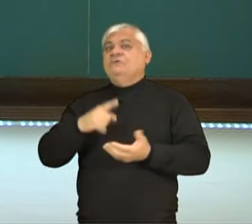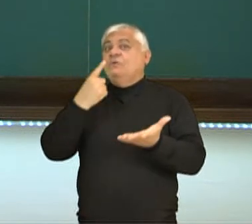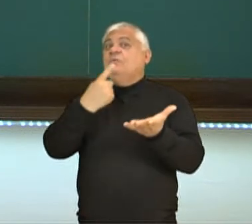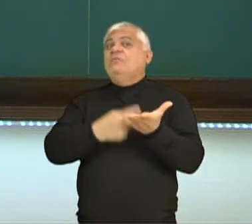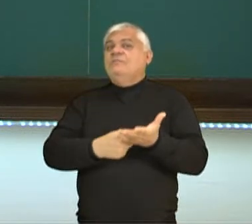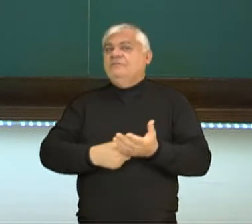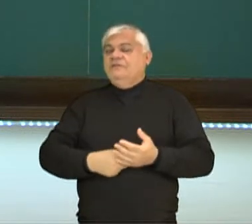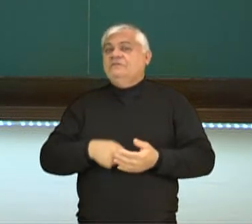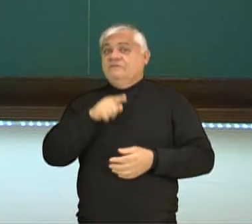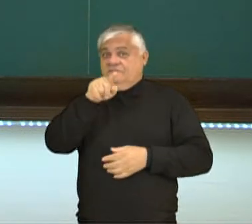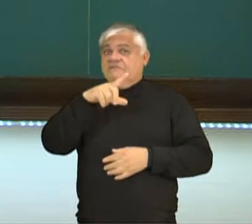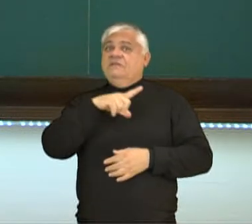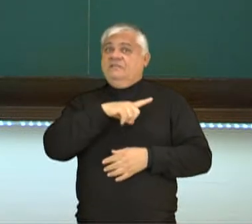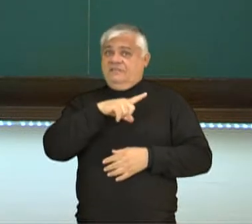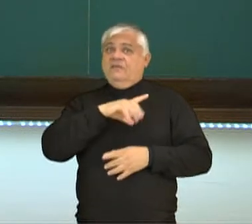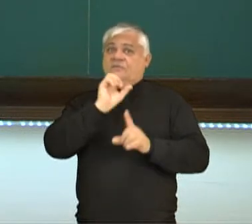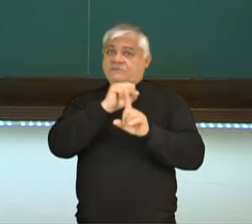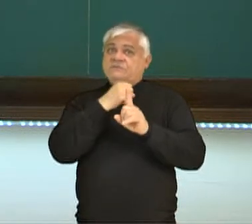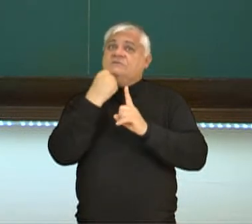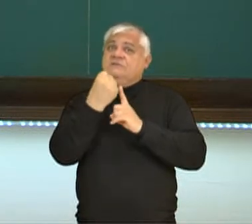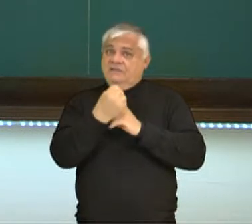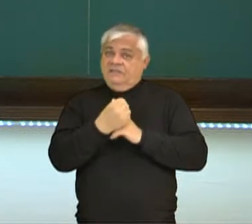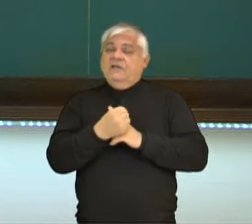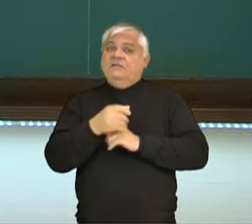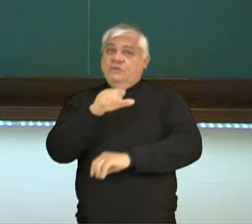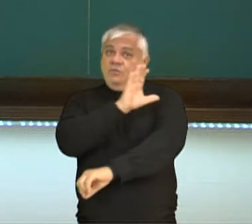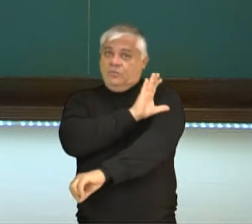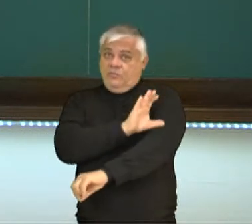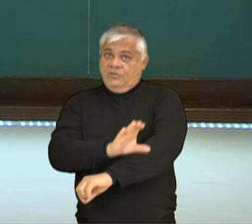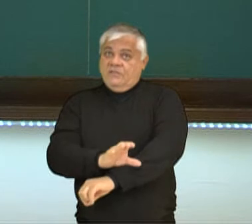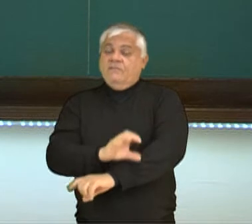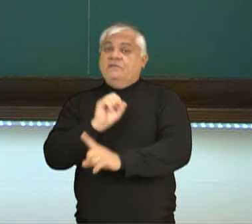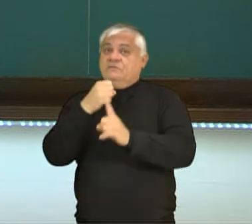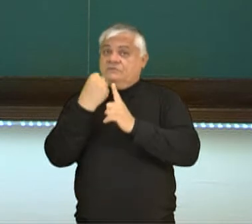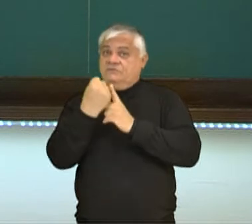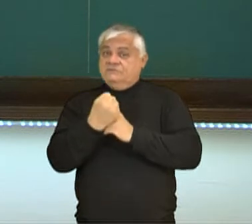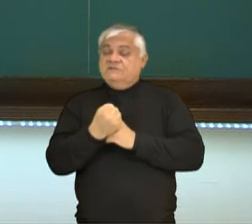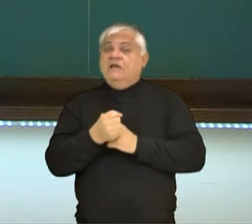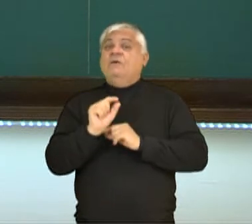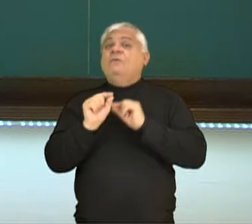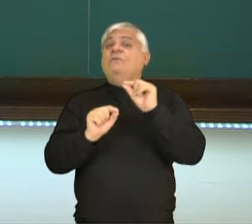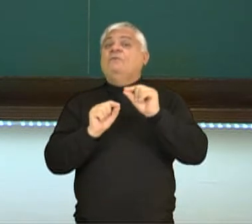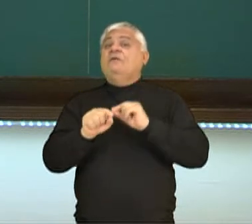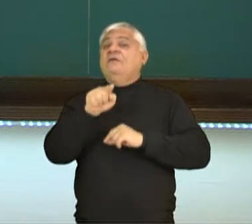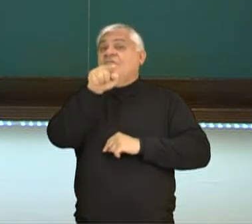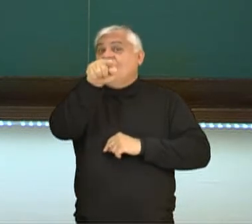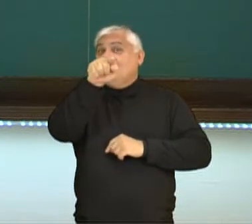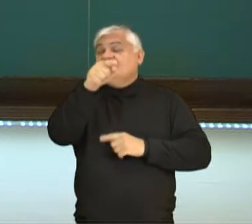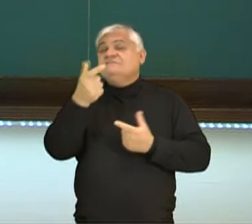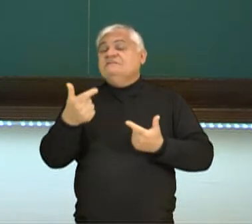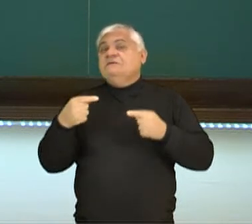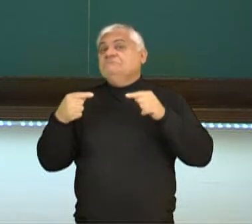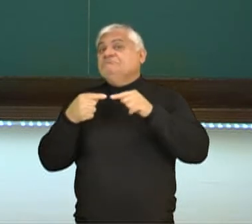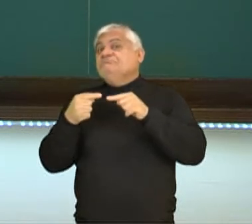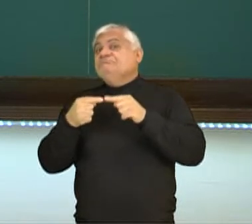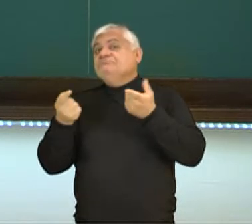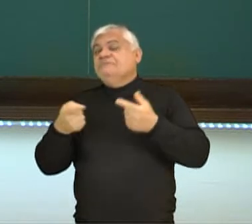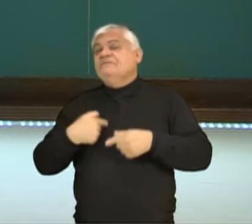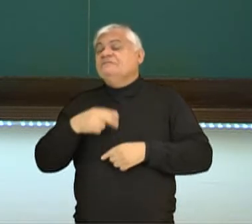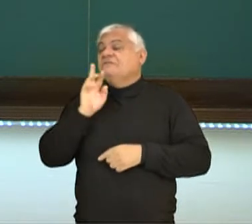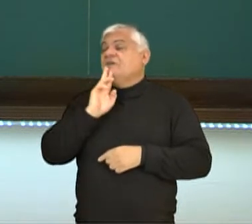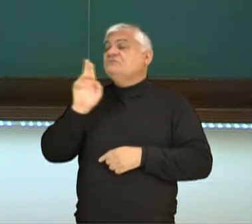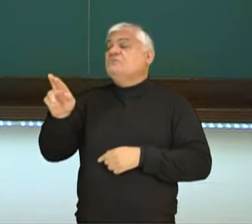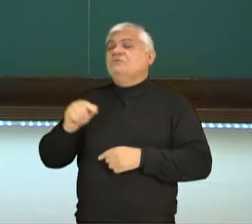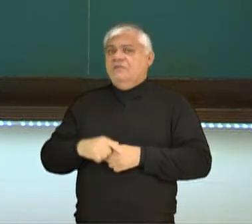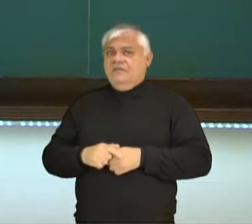compromisso, né, que você tem com a sociedade, no comportamento social esperado de você, esse comportamento adequado, você vai